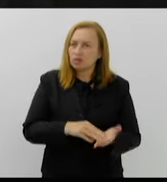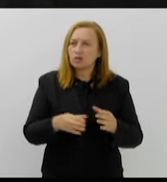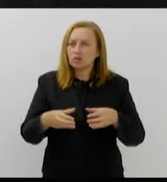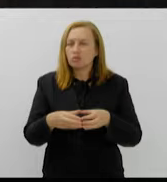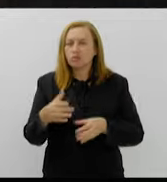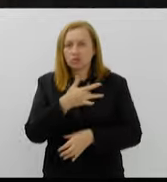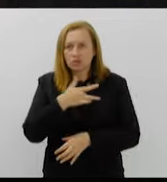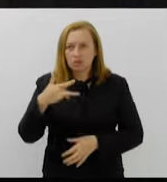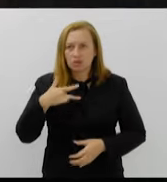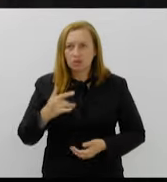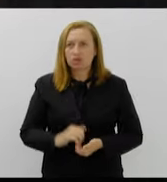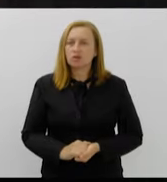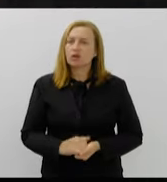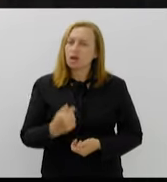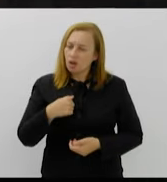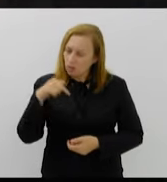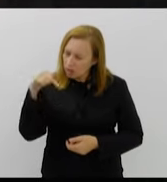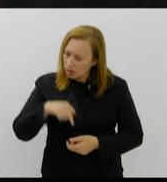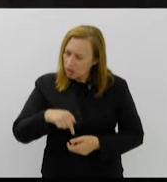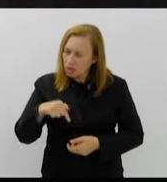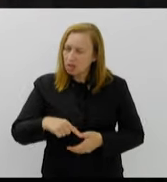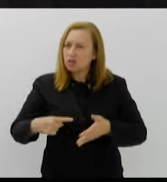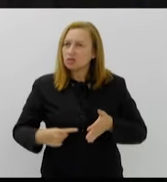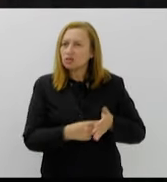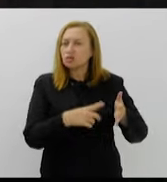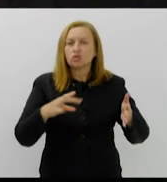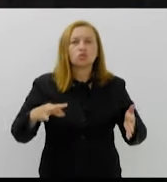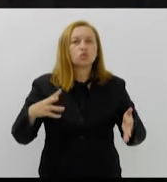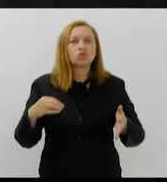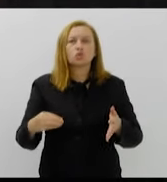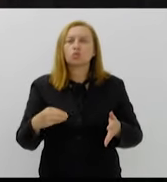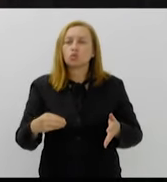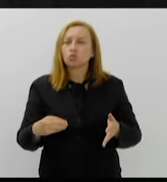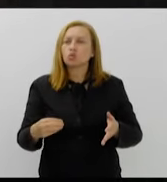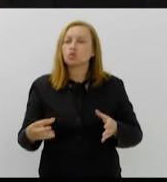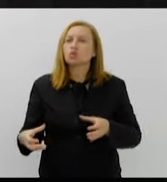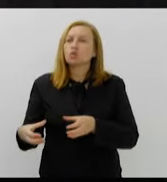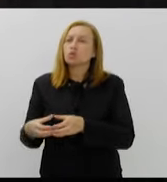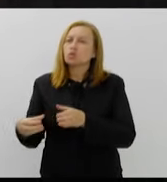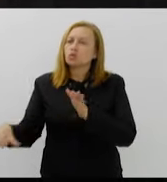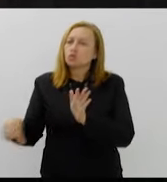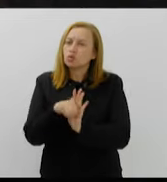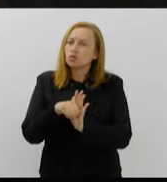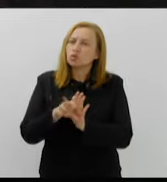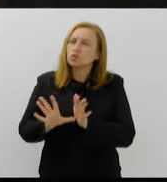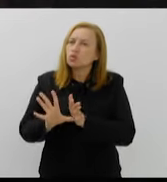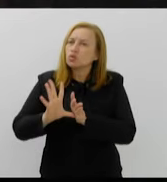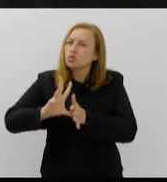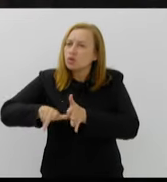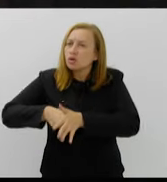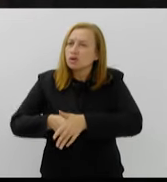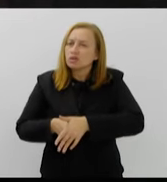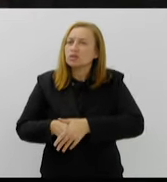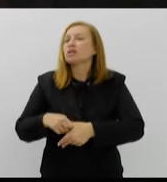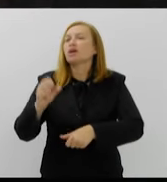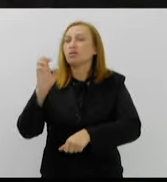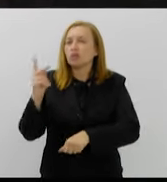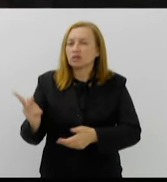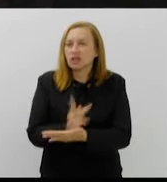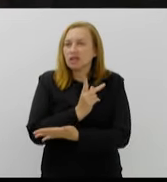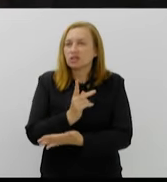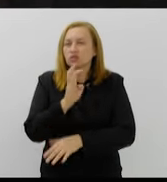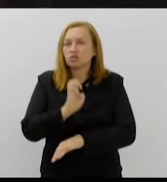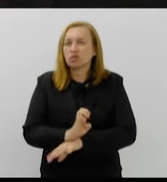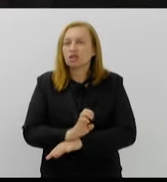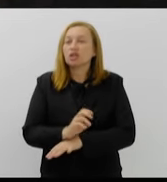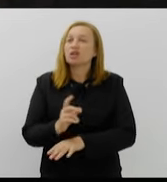saúde eu estarei aqui denunciando todos os demand sacanagem ladroagem que acontece em nosso estado assim